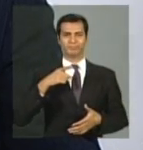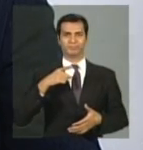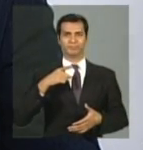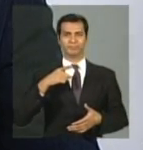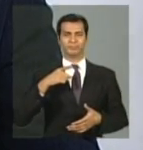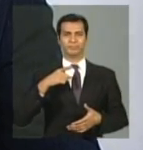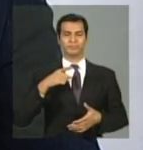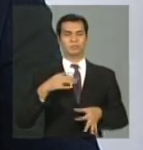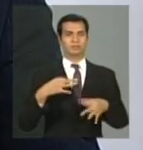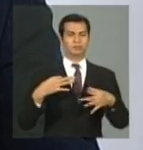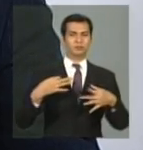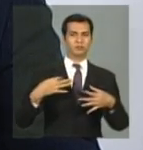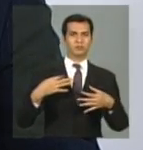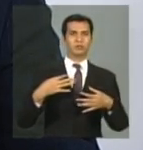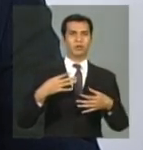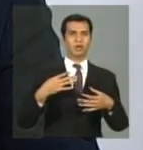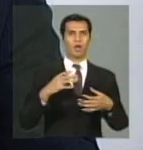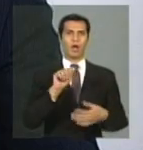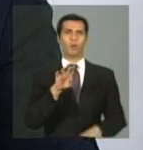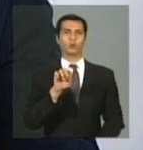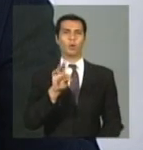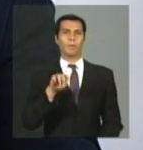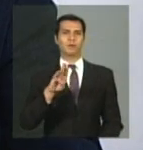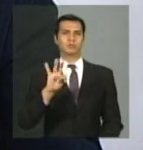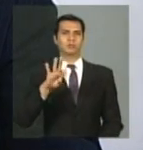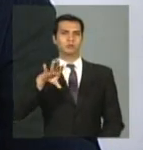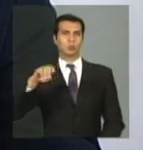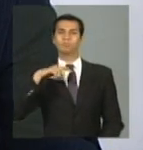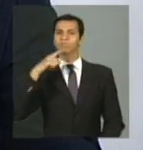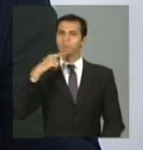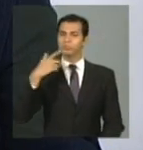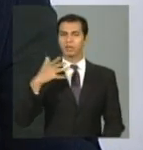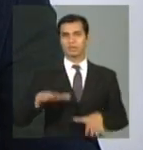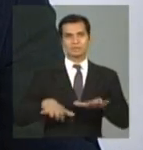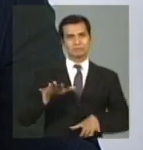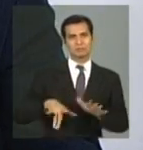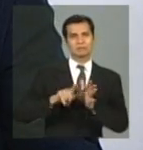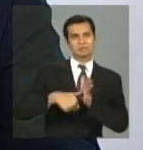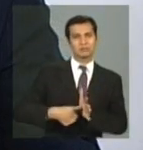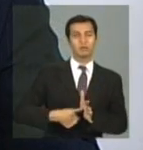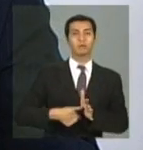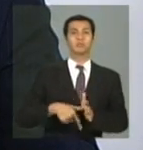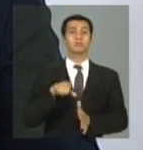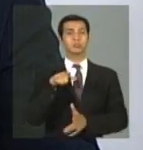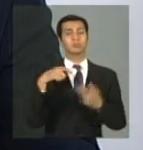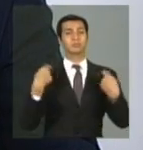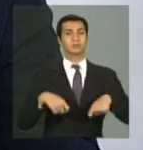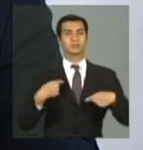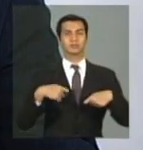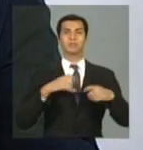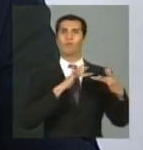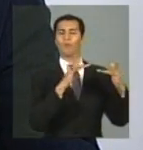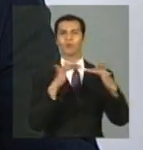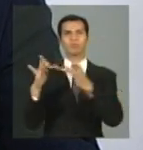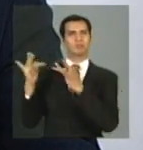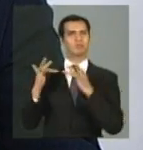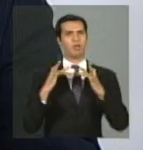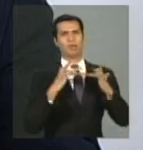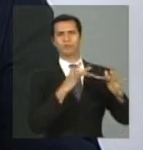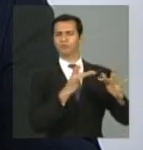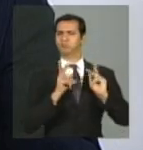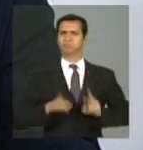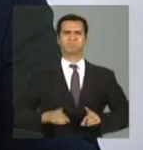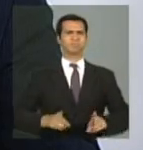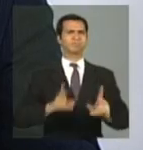pelo caminho, digamos, automático, entre aspas. Então, na realidade, comuniquem-se o tempo todo.